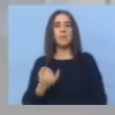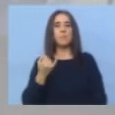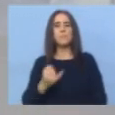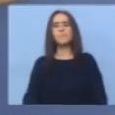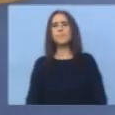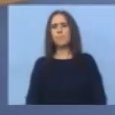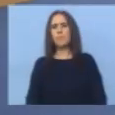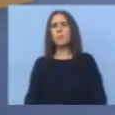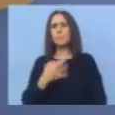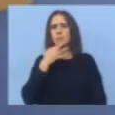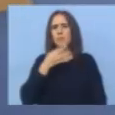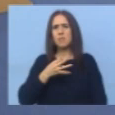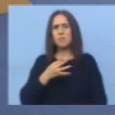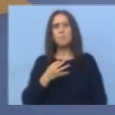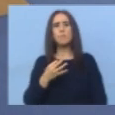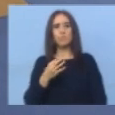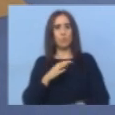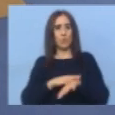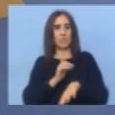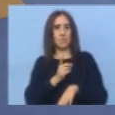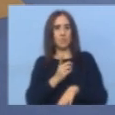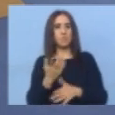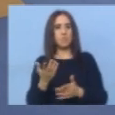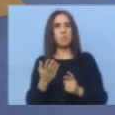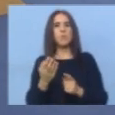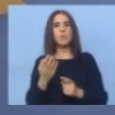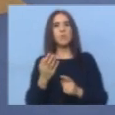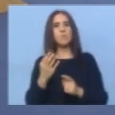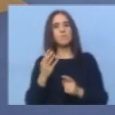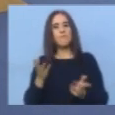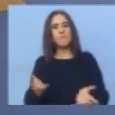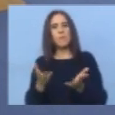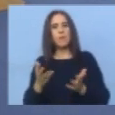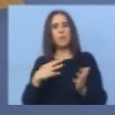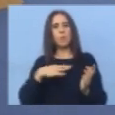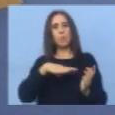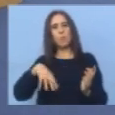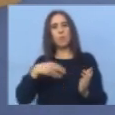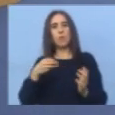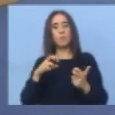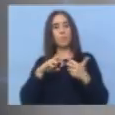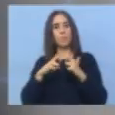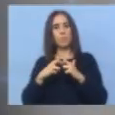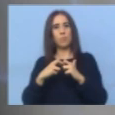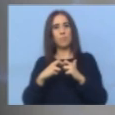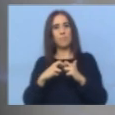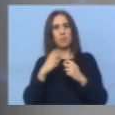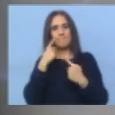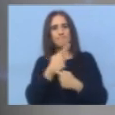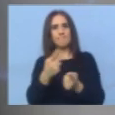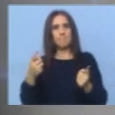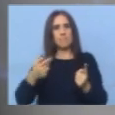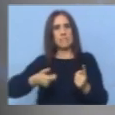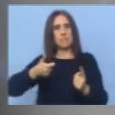Acreditando também que é muito por isto que se possa fazer uma jornada à escala global. Sim. Para colocar o problema. Sim, porque no centro.